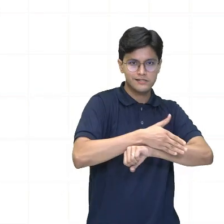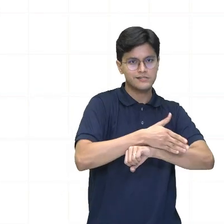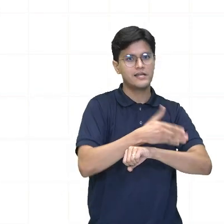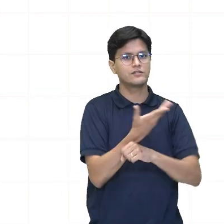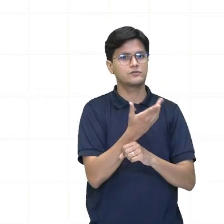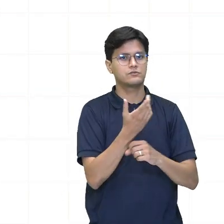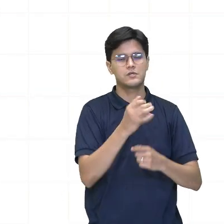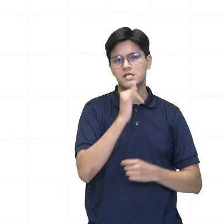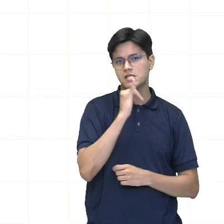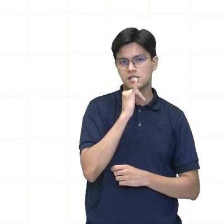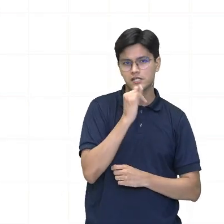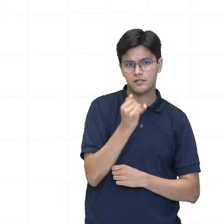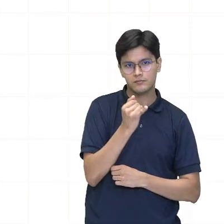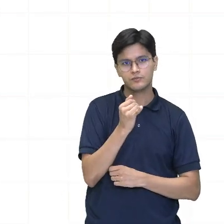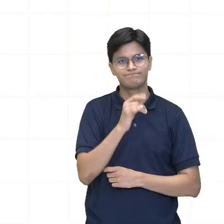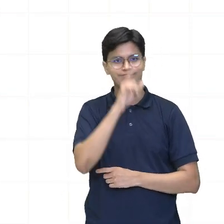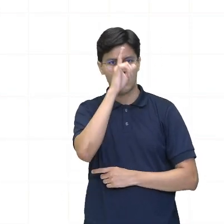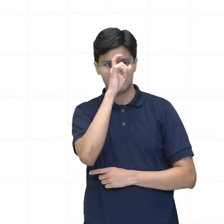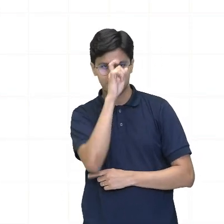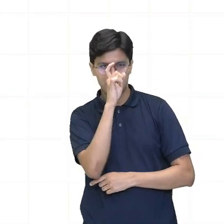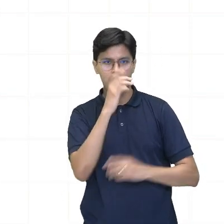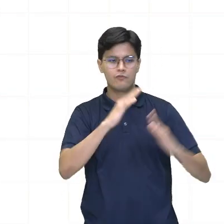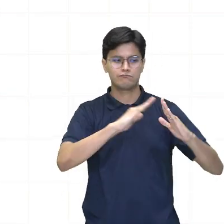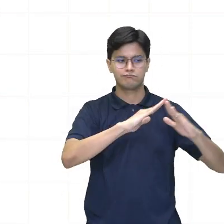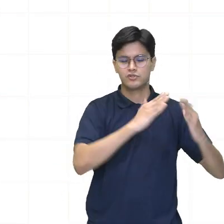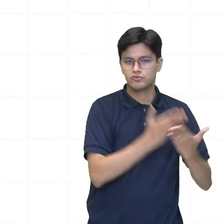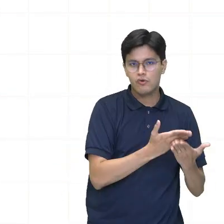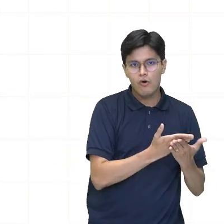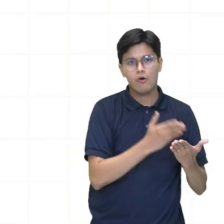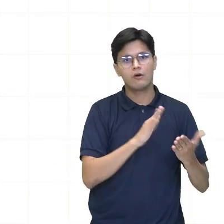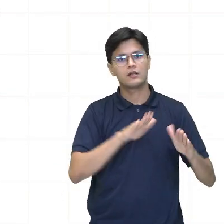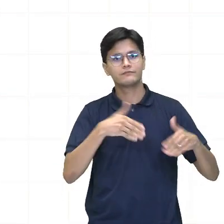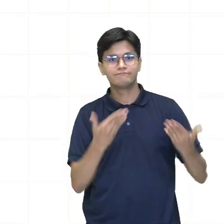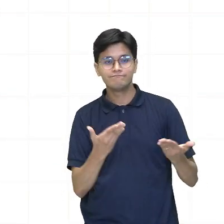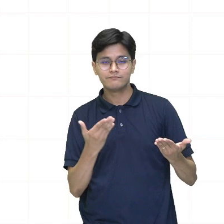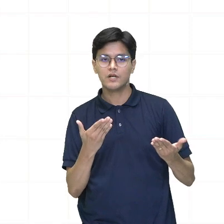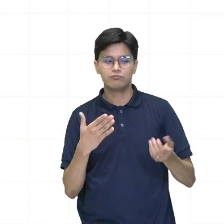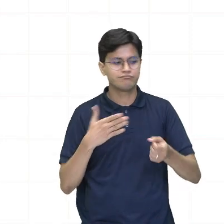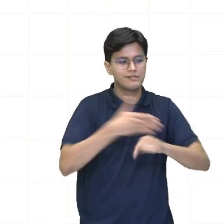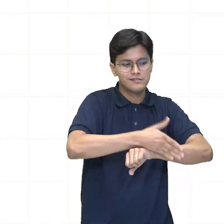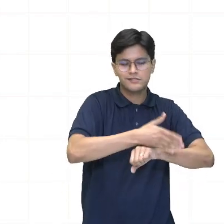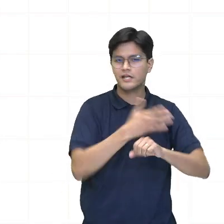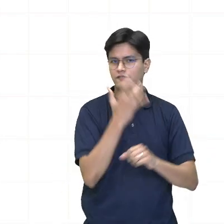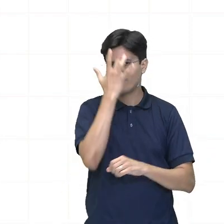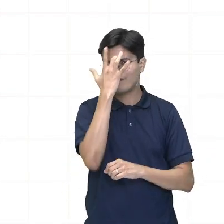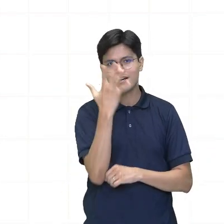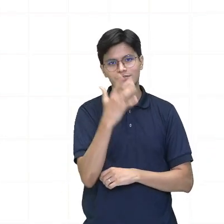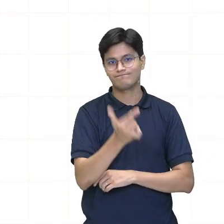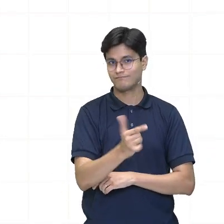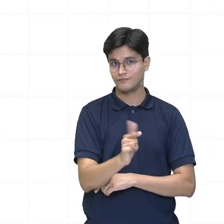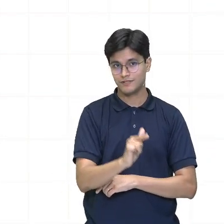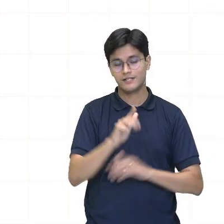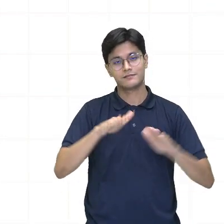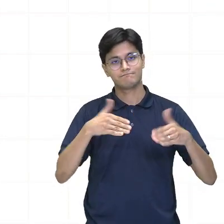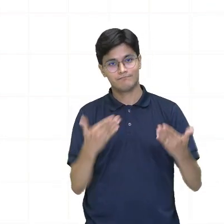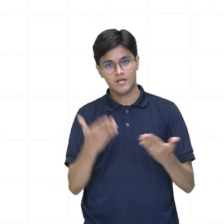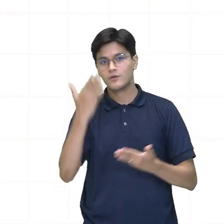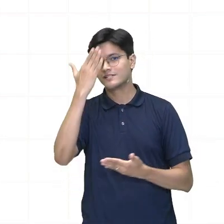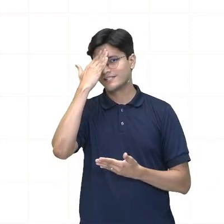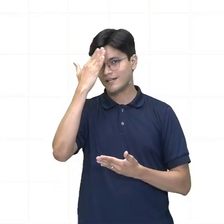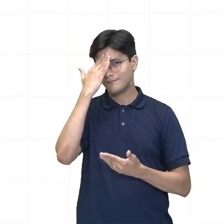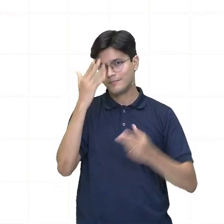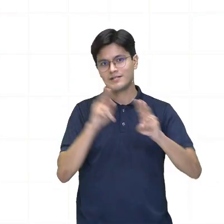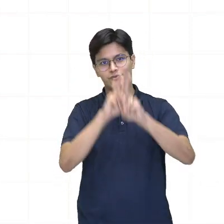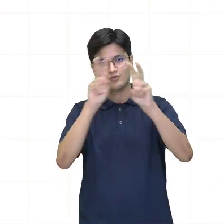hospitais, à escola. Então, isso, né, vai ser um diferencial para esses povos ribeirinhos. E o